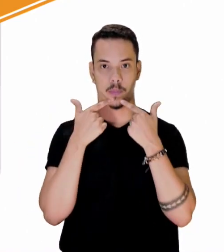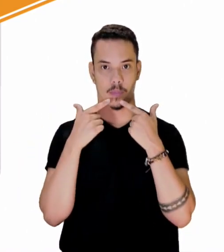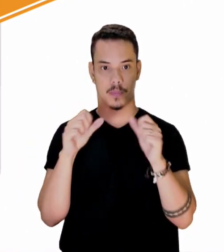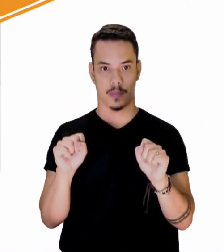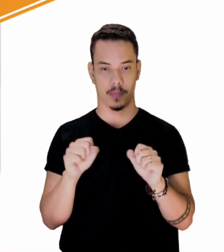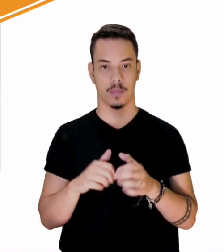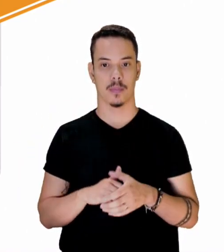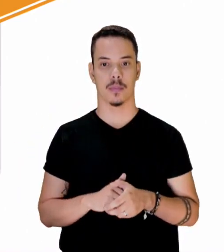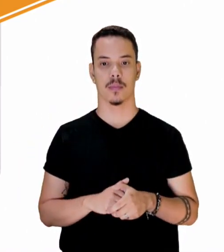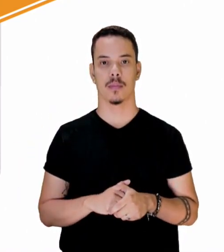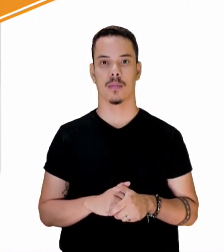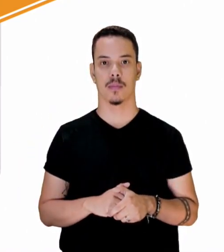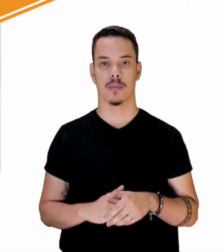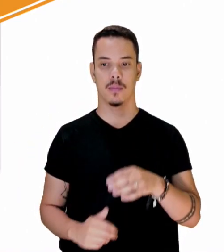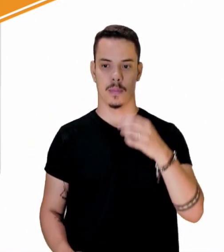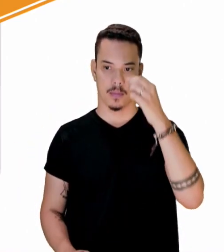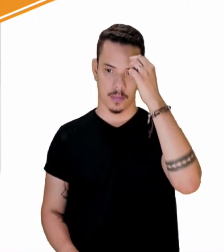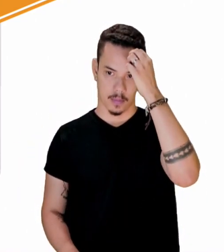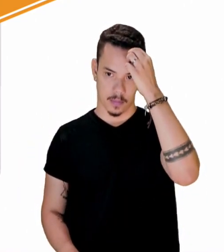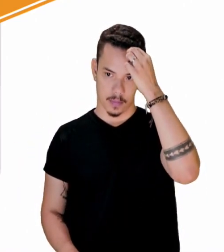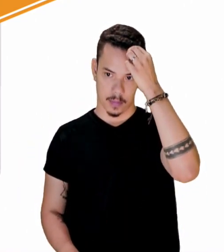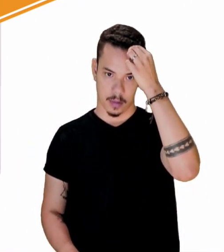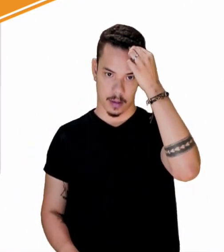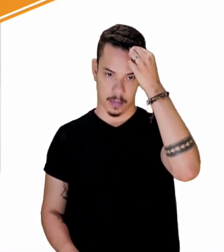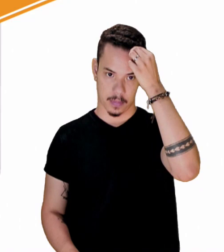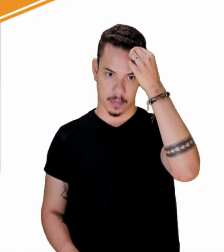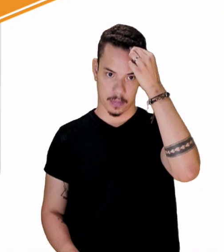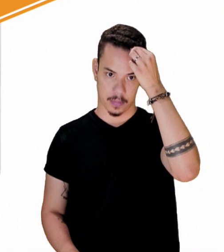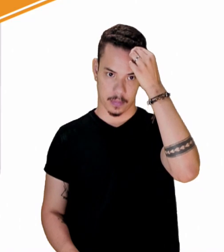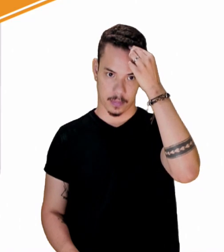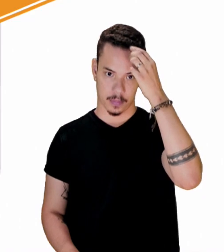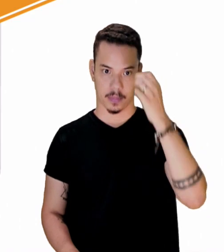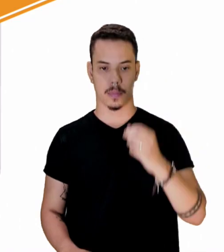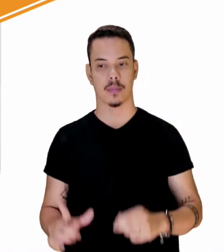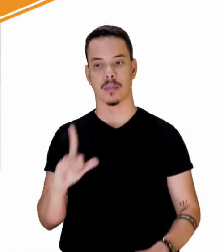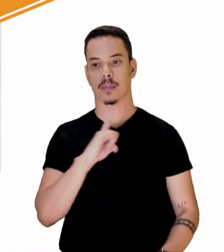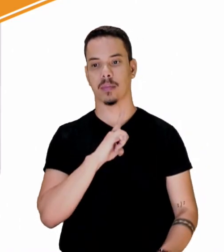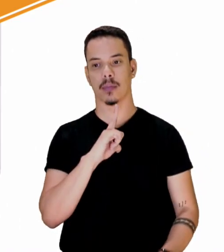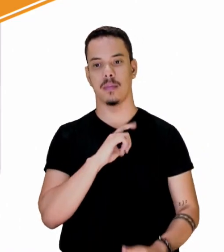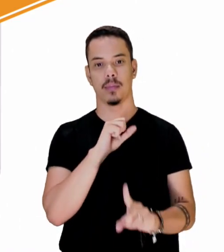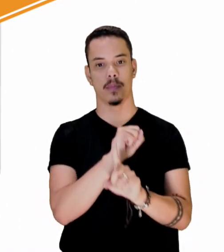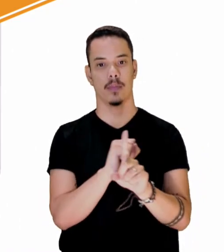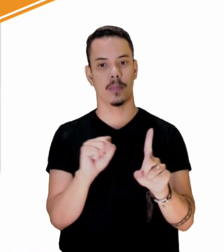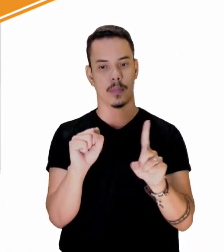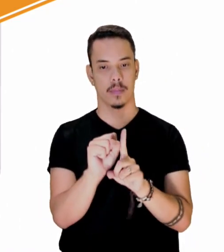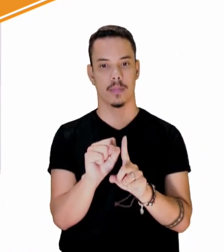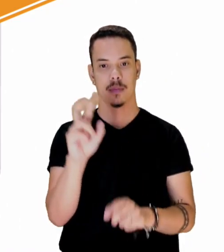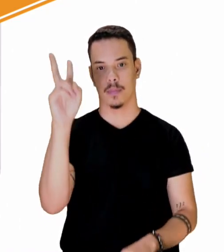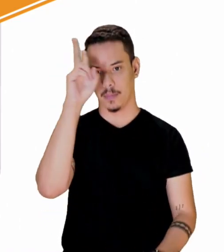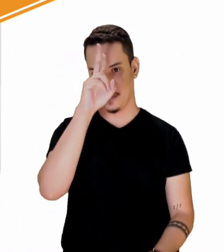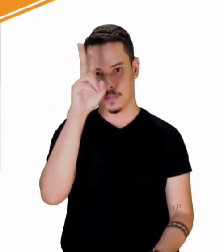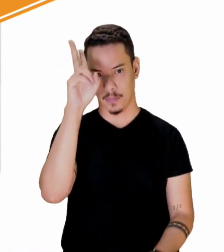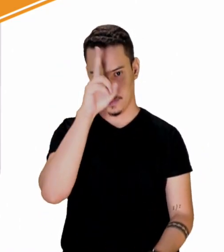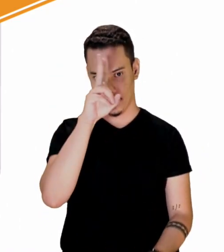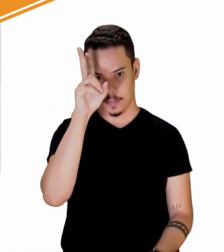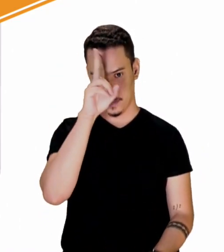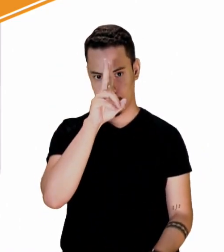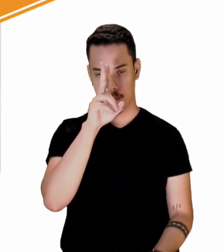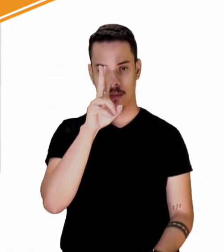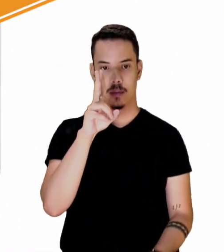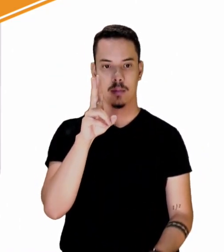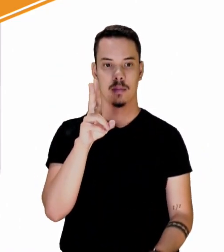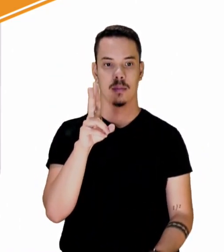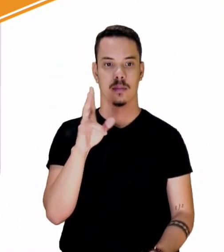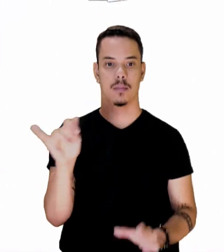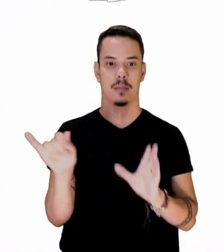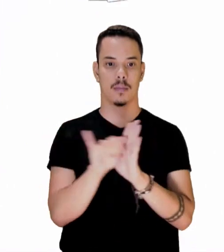linguística. A variação linguística, né? Nós temos a variação social, a histórica,